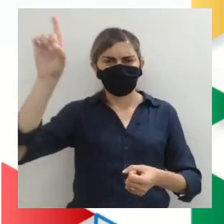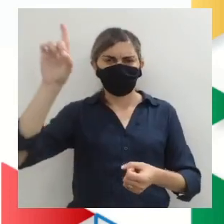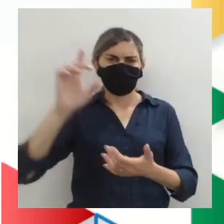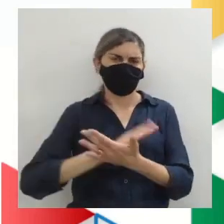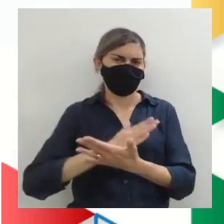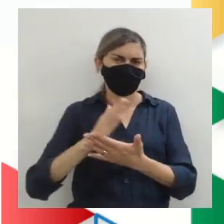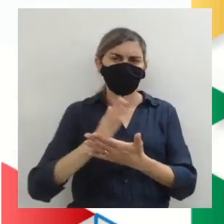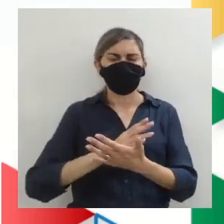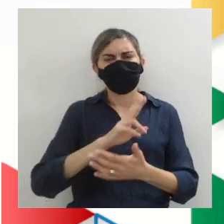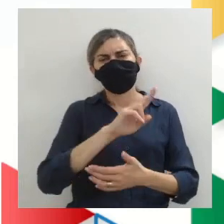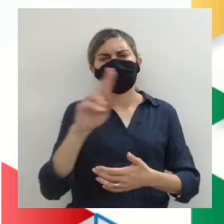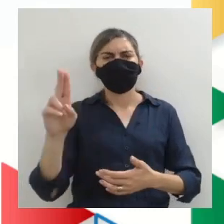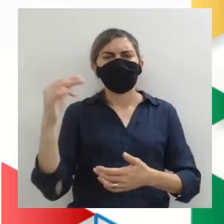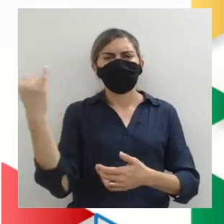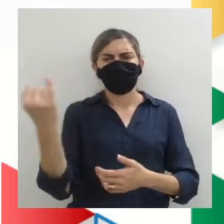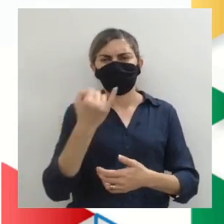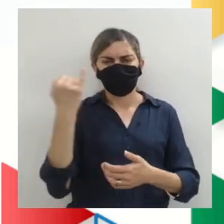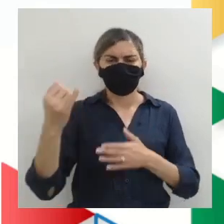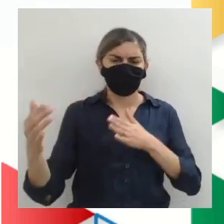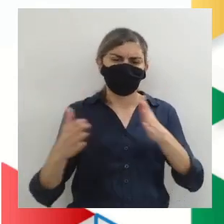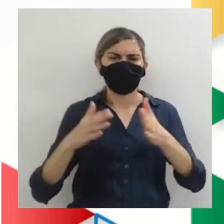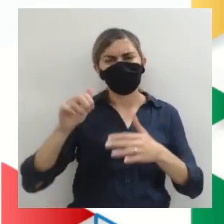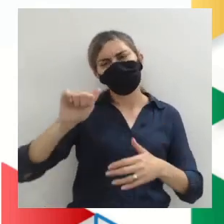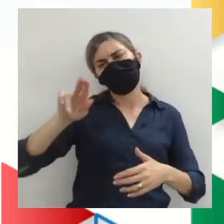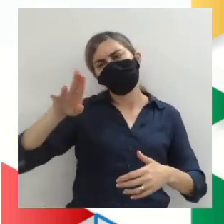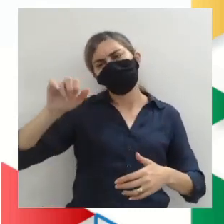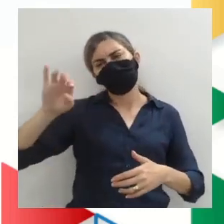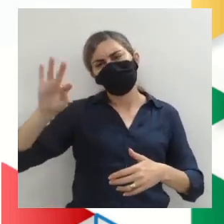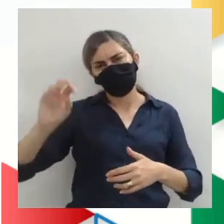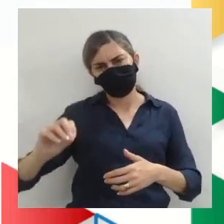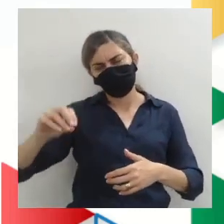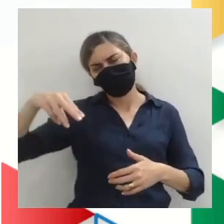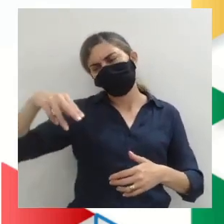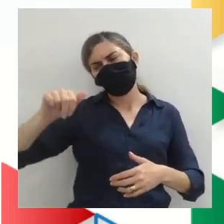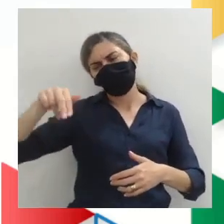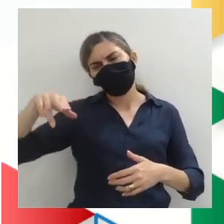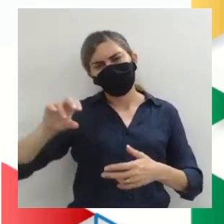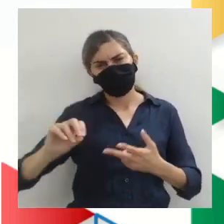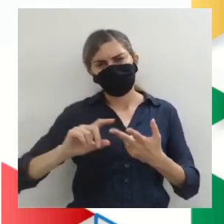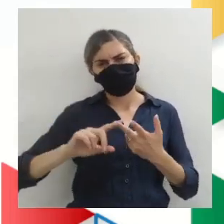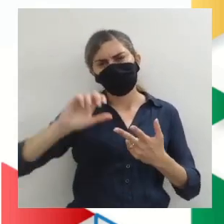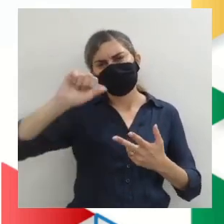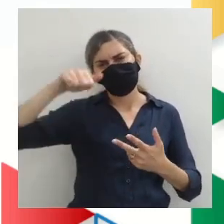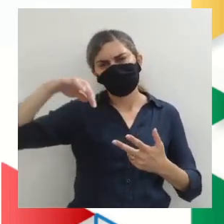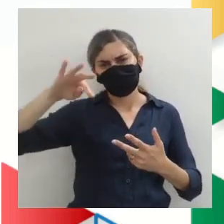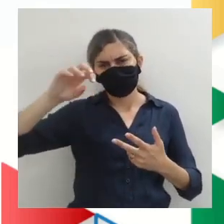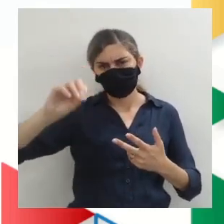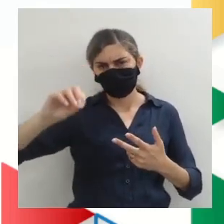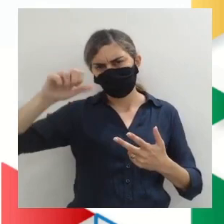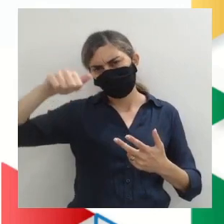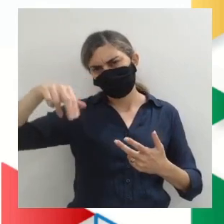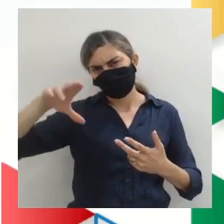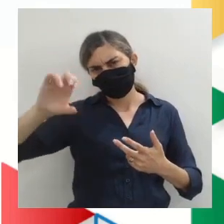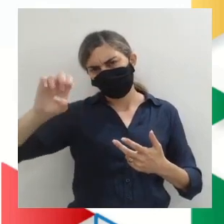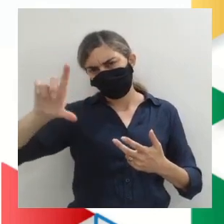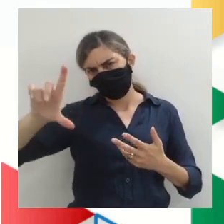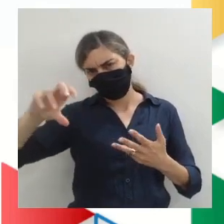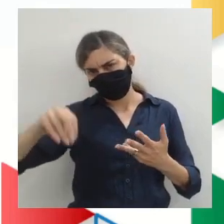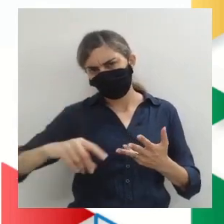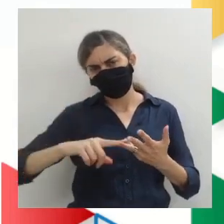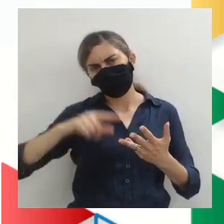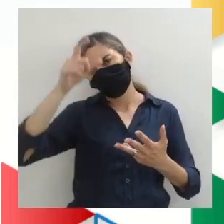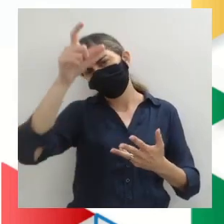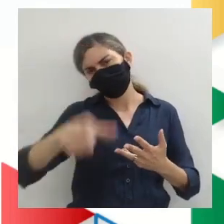alguns nomes importantes desse período. Alberto Magno, mais uma vez, Santo Anselmo, e nós temos a figura do